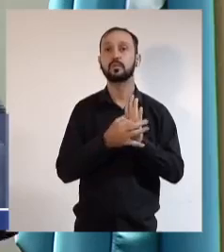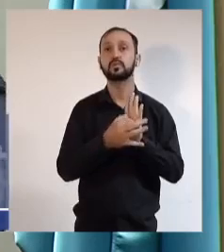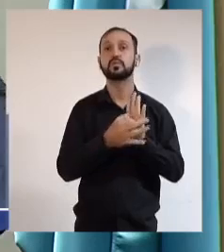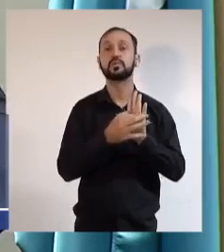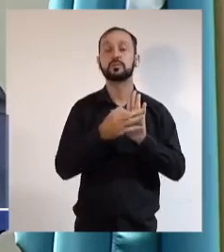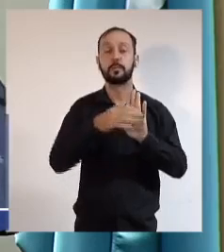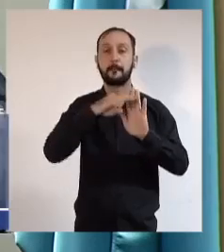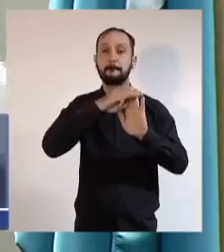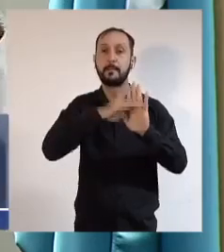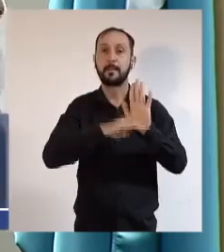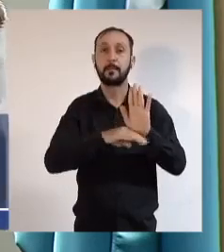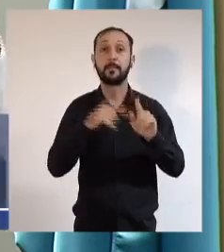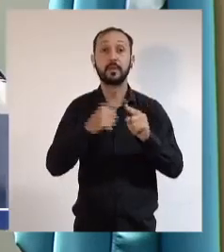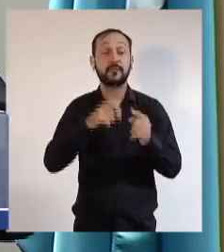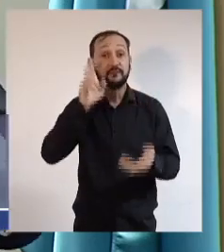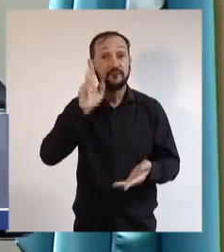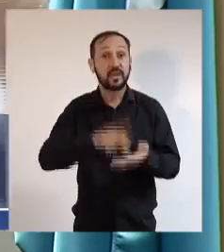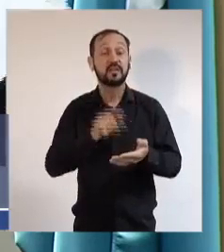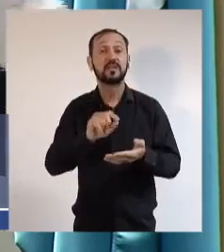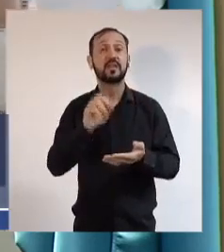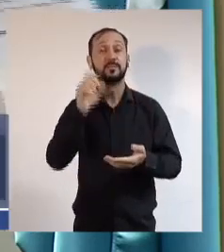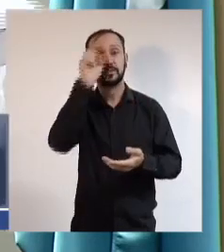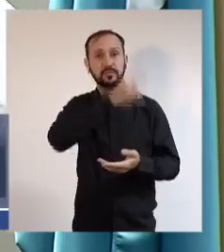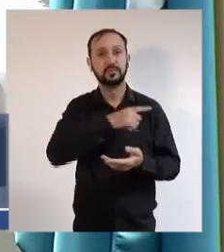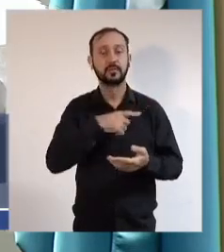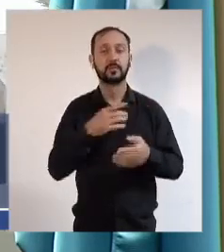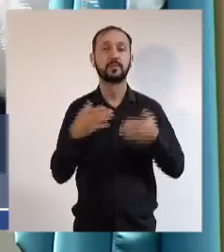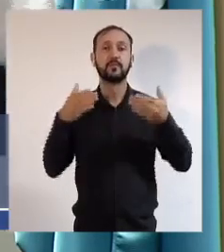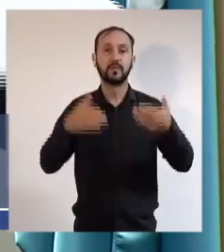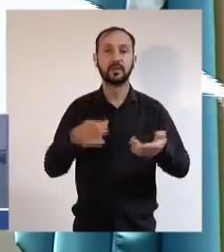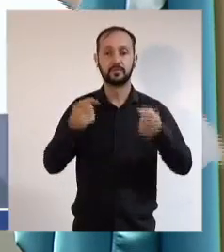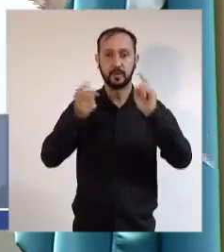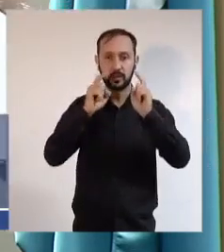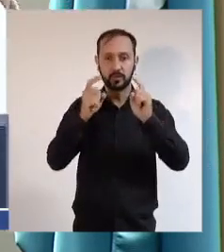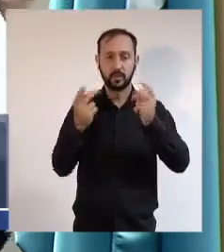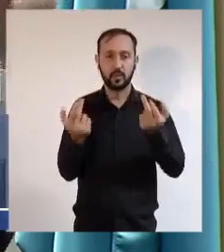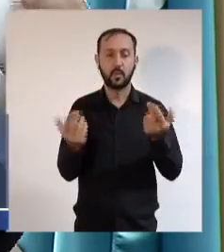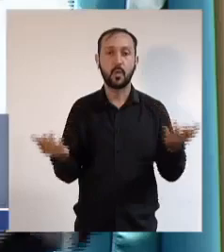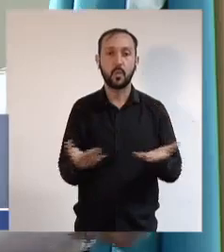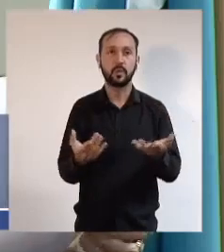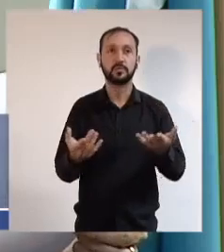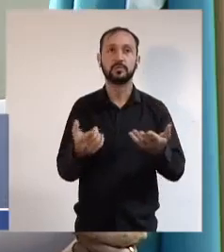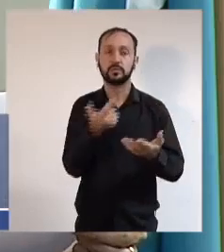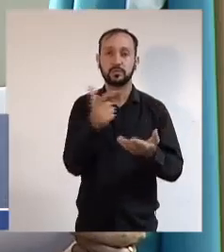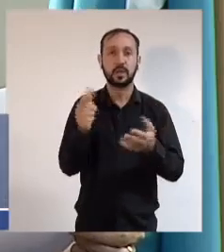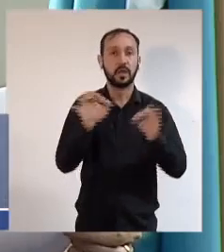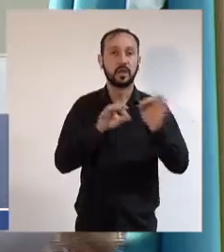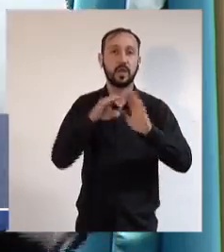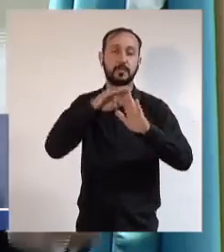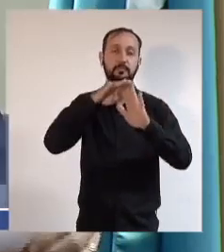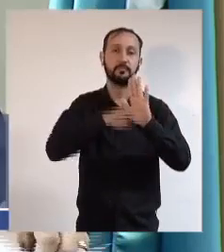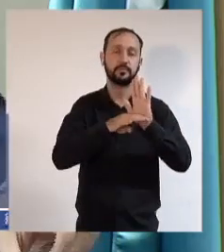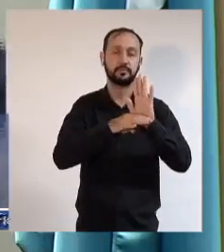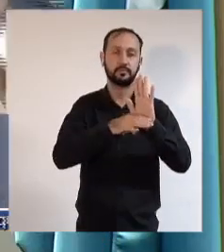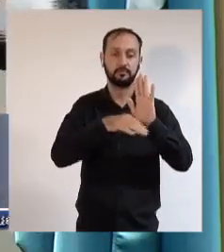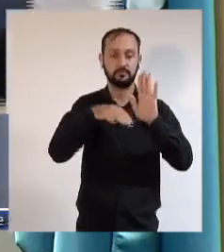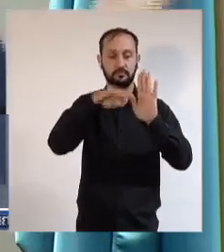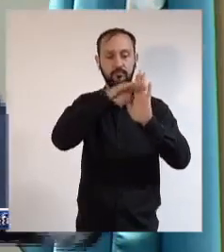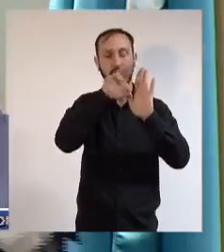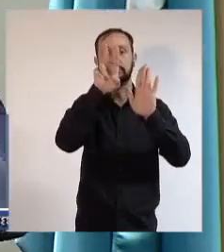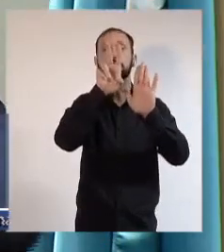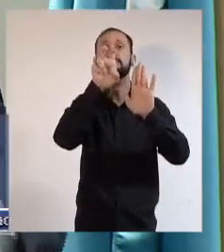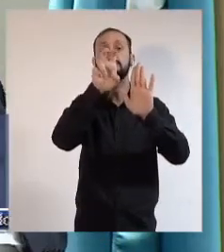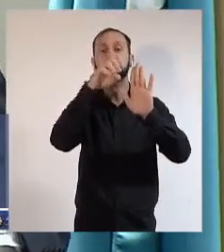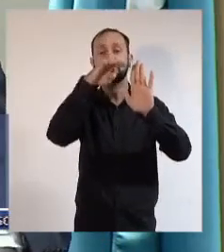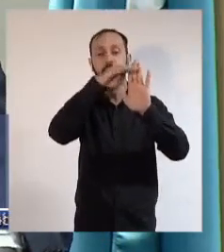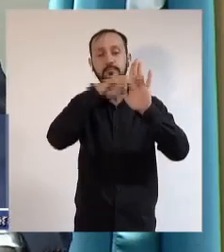pauta porque o mais difícil é o seguinte é vi numa reunião como essa sem pauta e chega aqui há o que